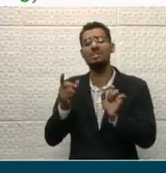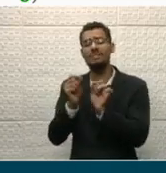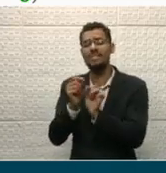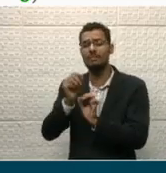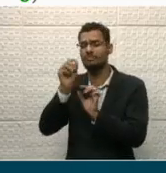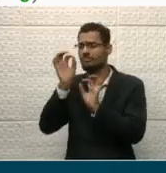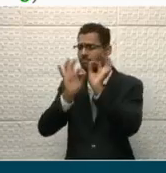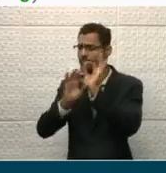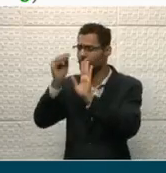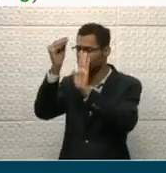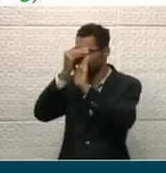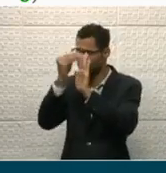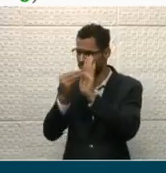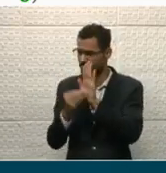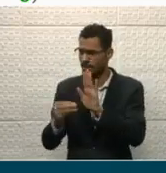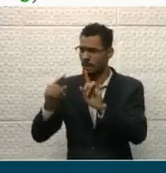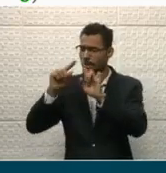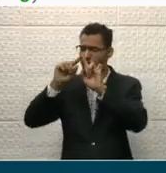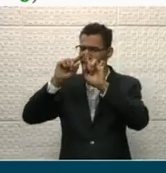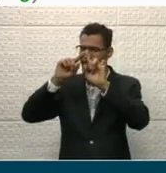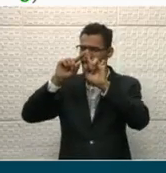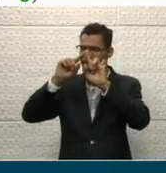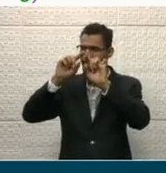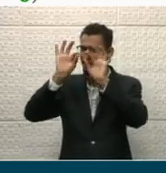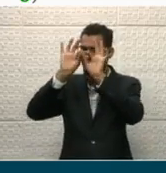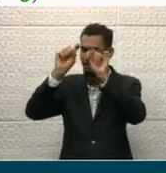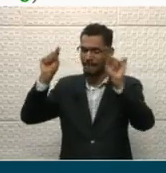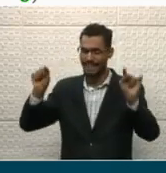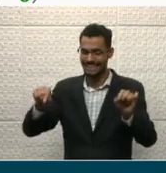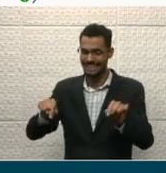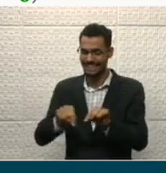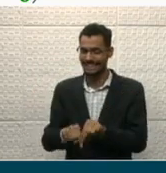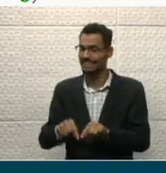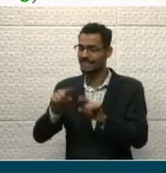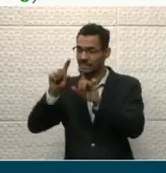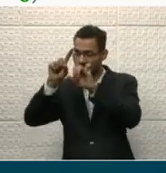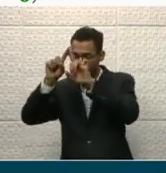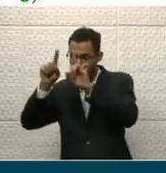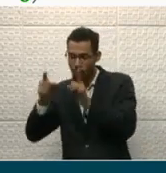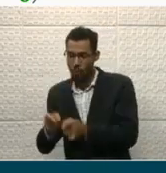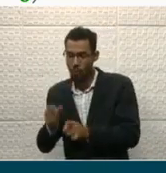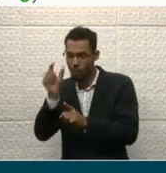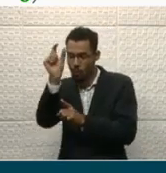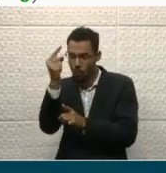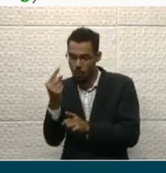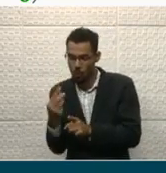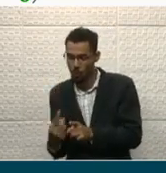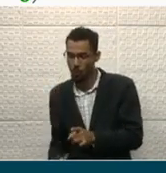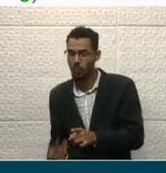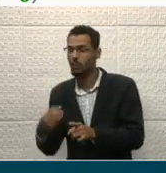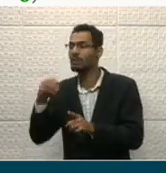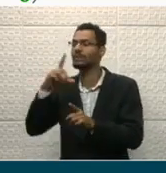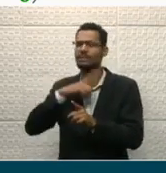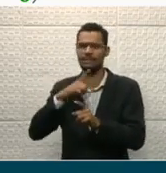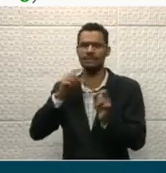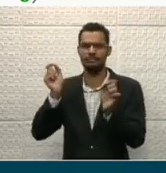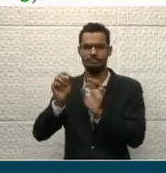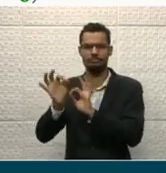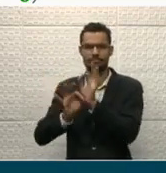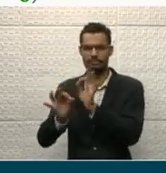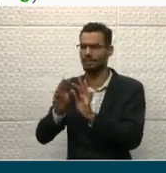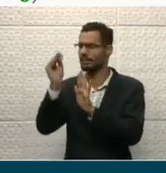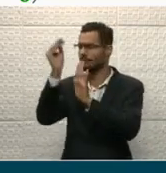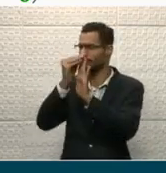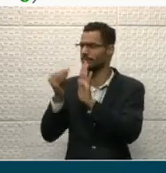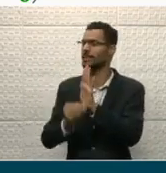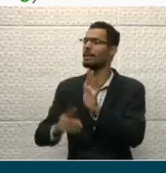produto da matriz pelo vetor coluna, a imagem é expressa na forma de vetor coluna,